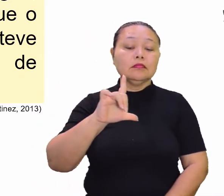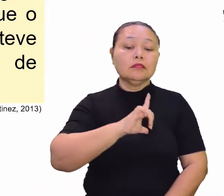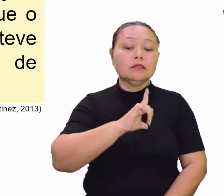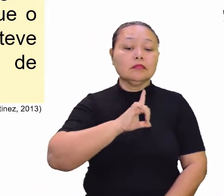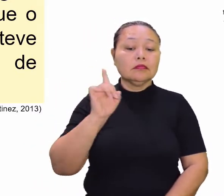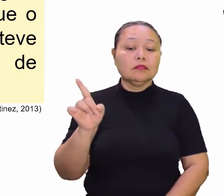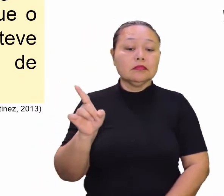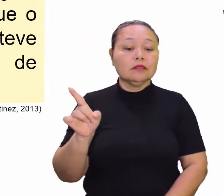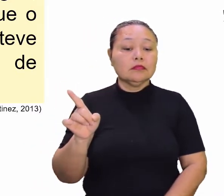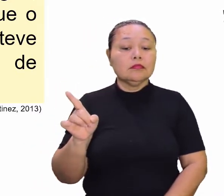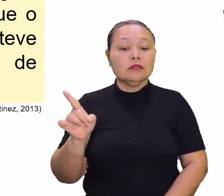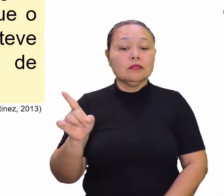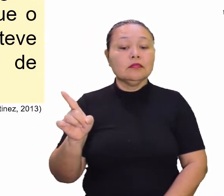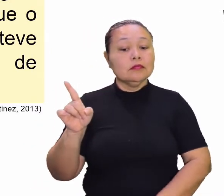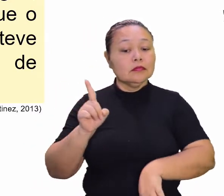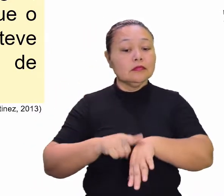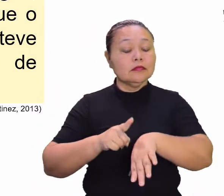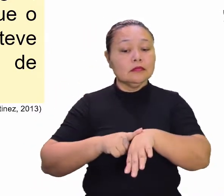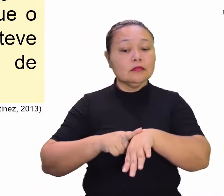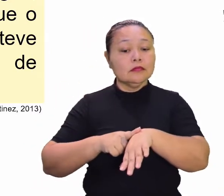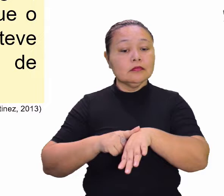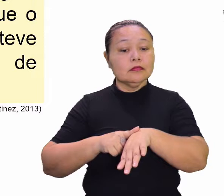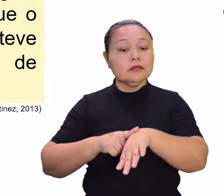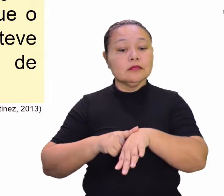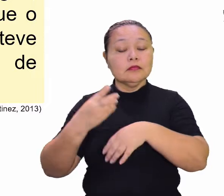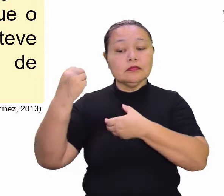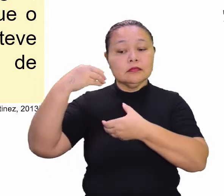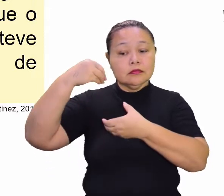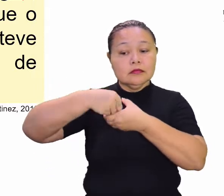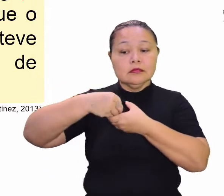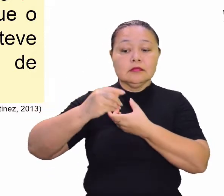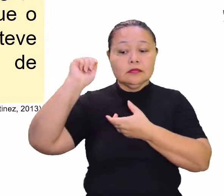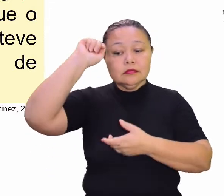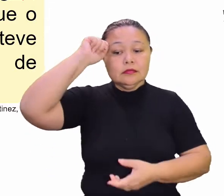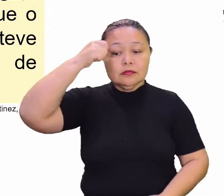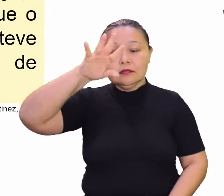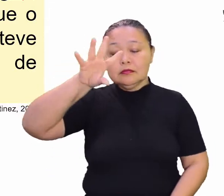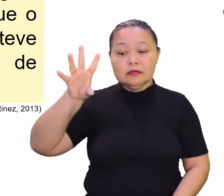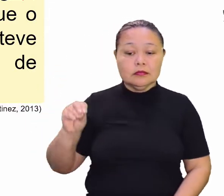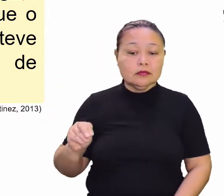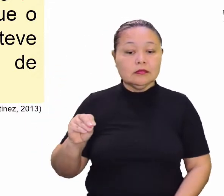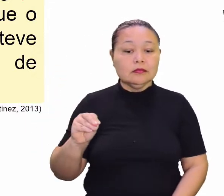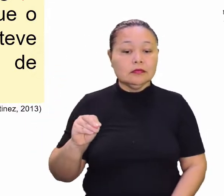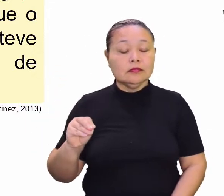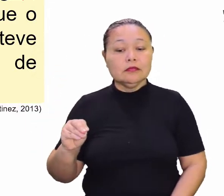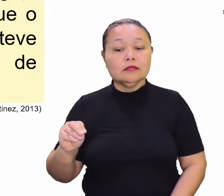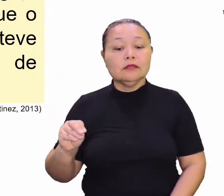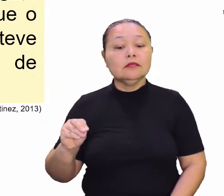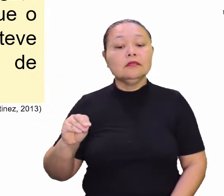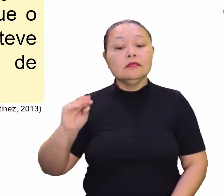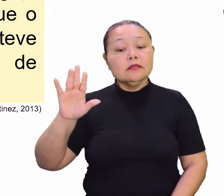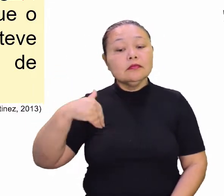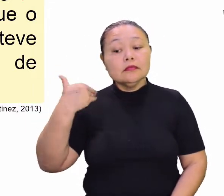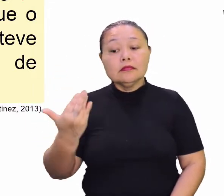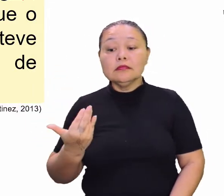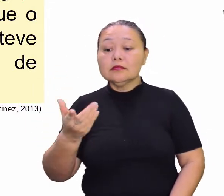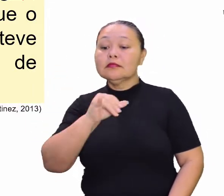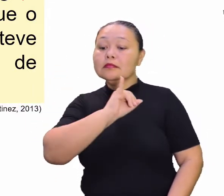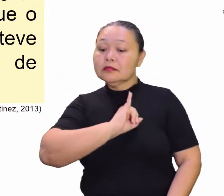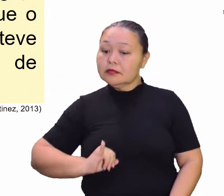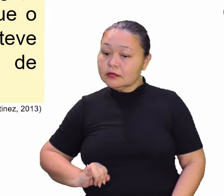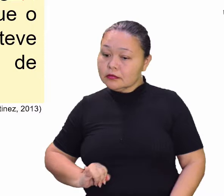nós falamos aí que esse momento está marcado dentro da África, dentro da Ásia, pelo